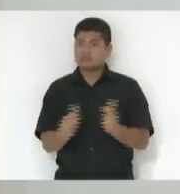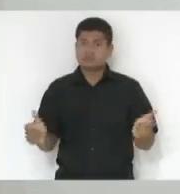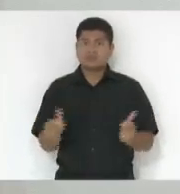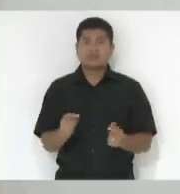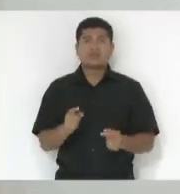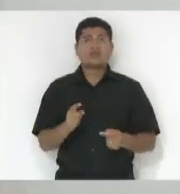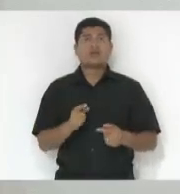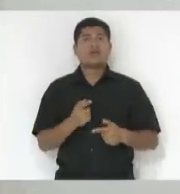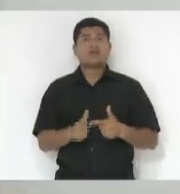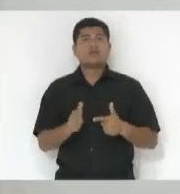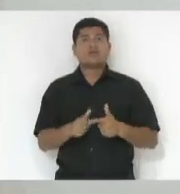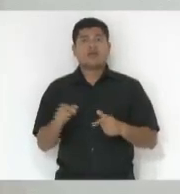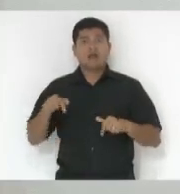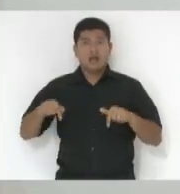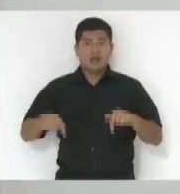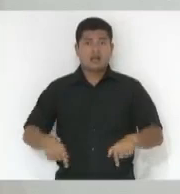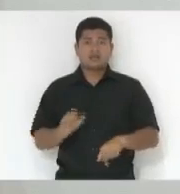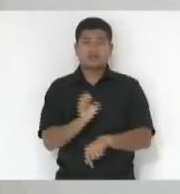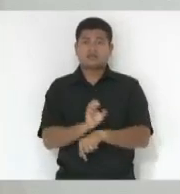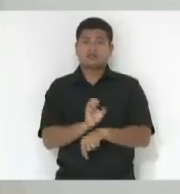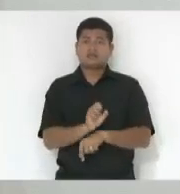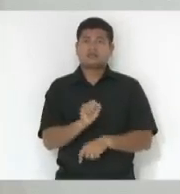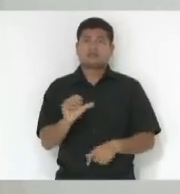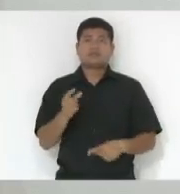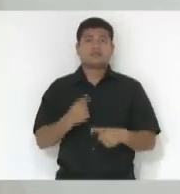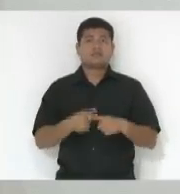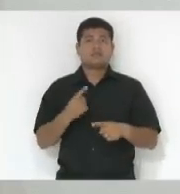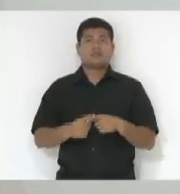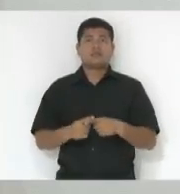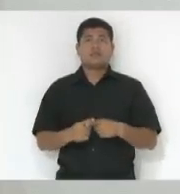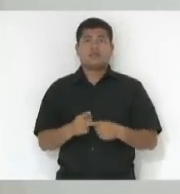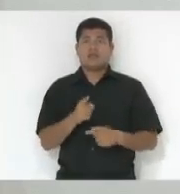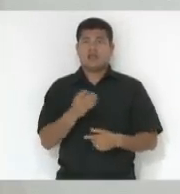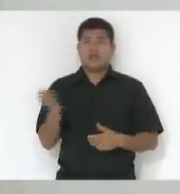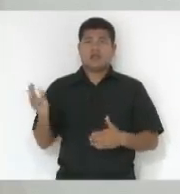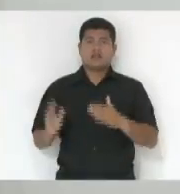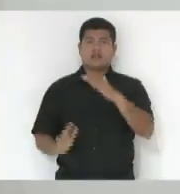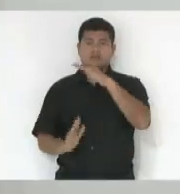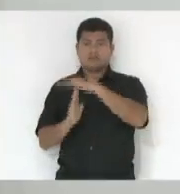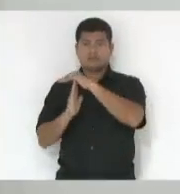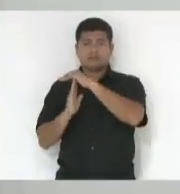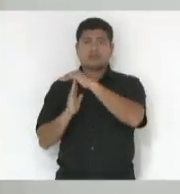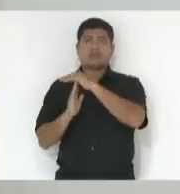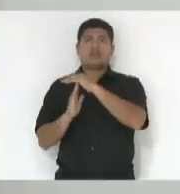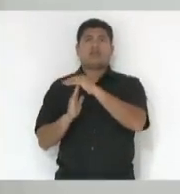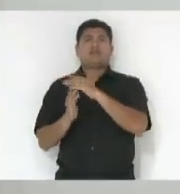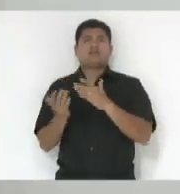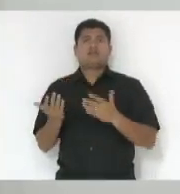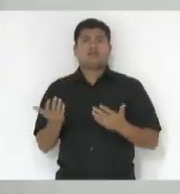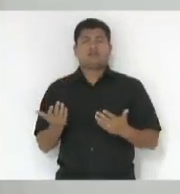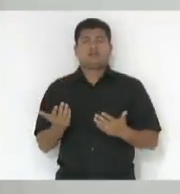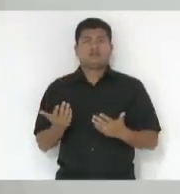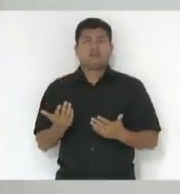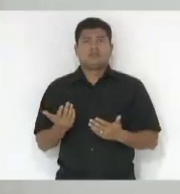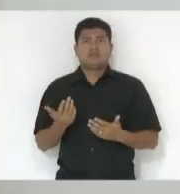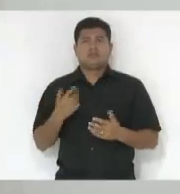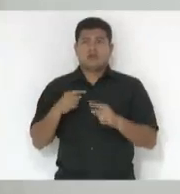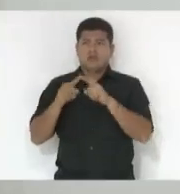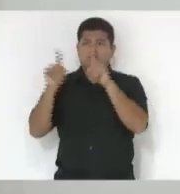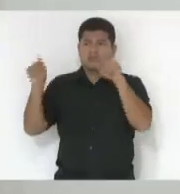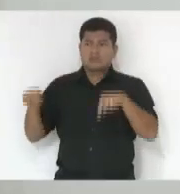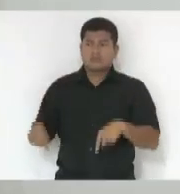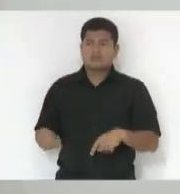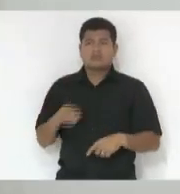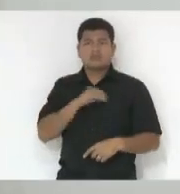justamente aqui no estado de Santa Catarina, porque, como eles são o teto do funcionalismo público, logicamente, aumentando